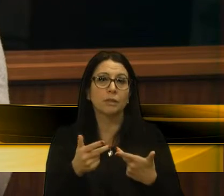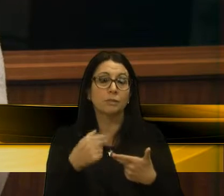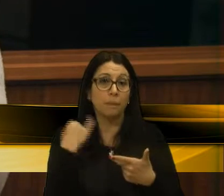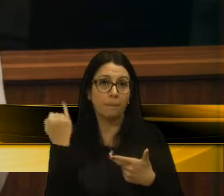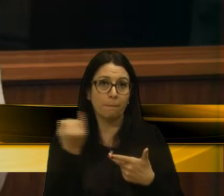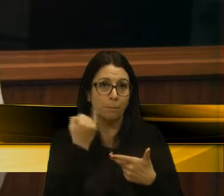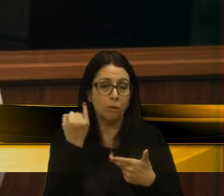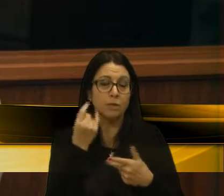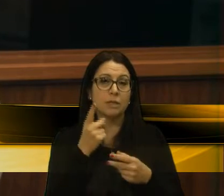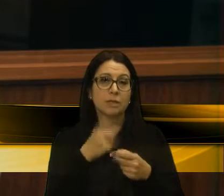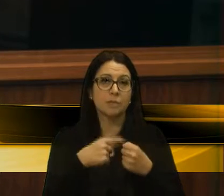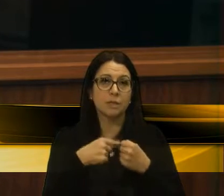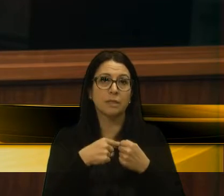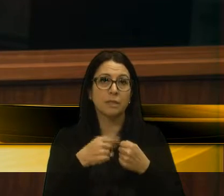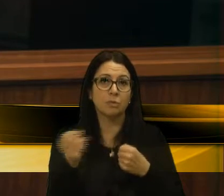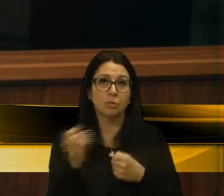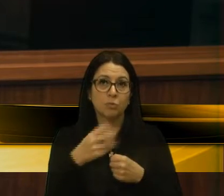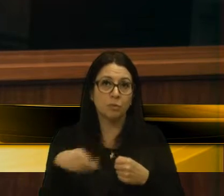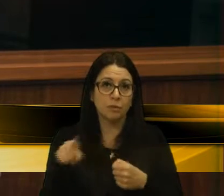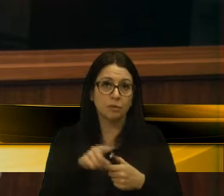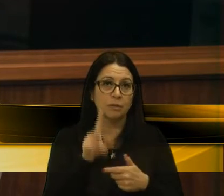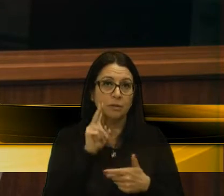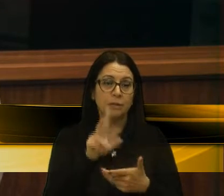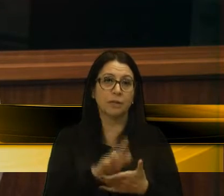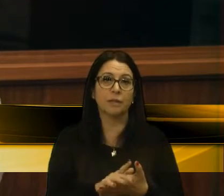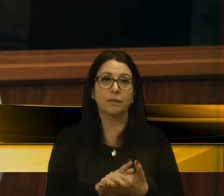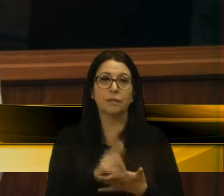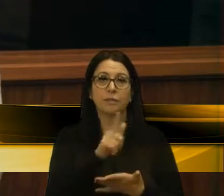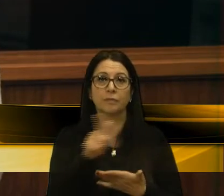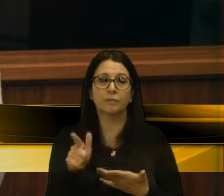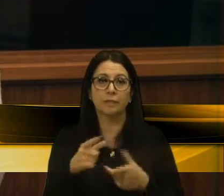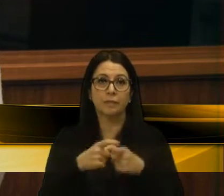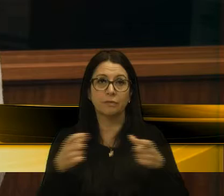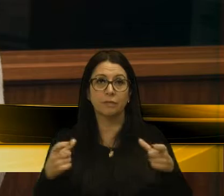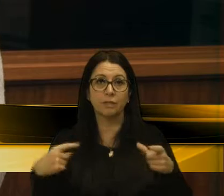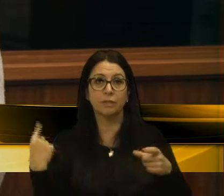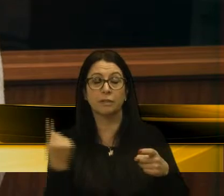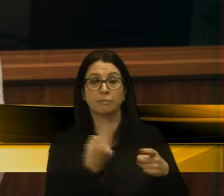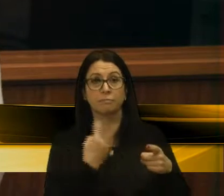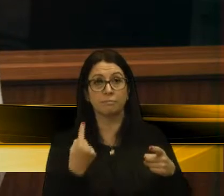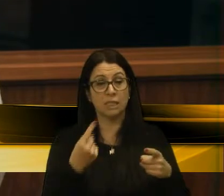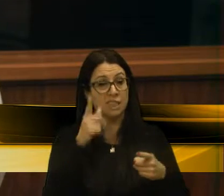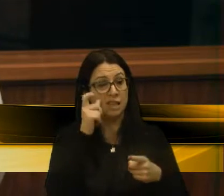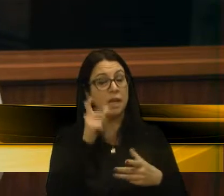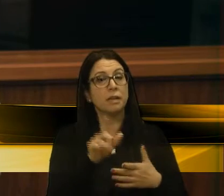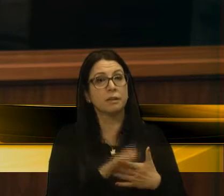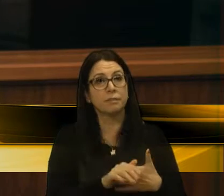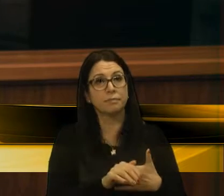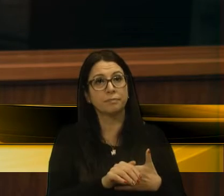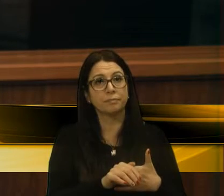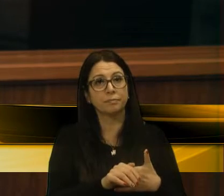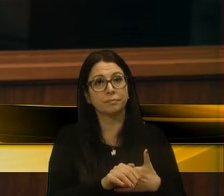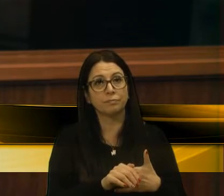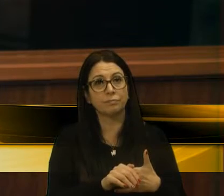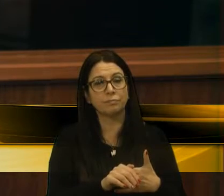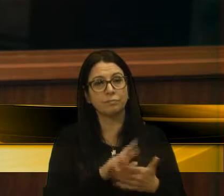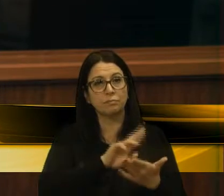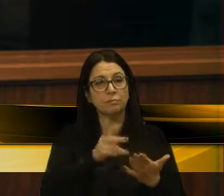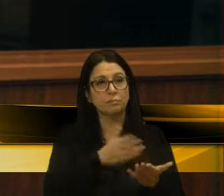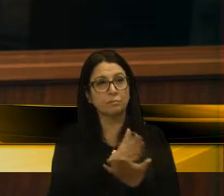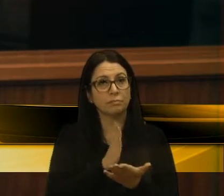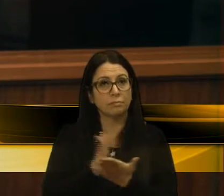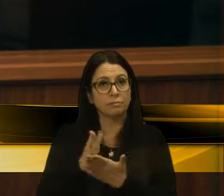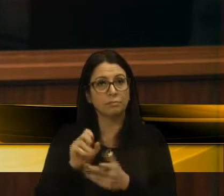para a nossa cidade, uma atualização que a gente conseguiu abranger vários interesses e de vários segmentos da